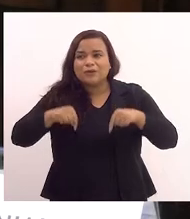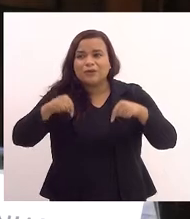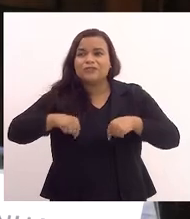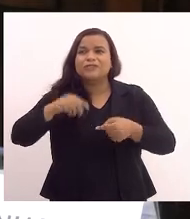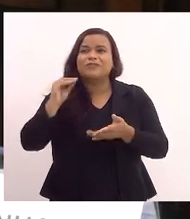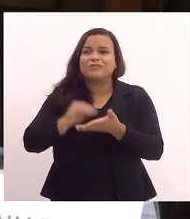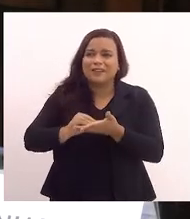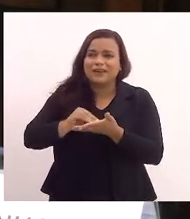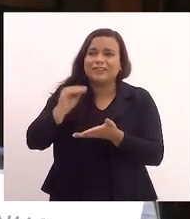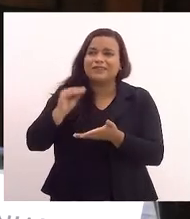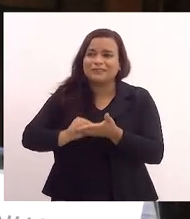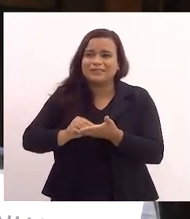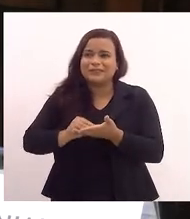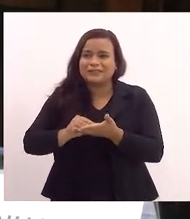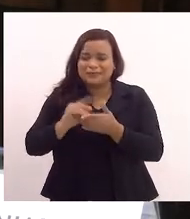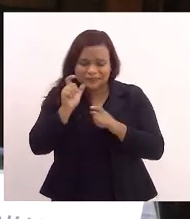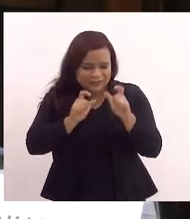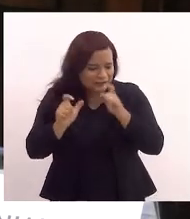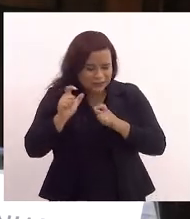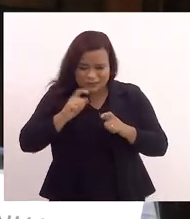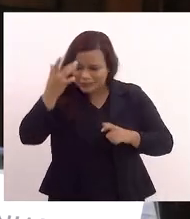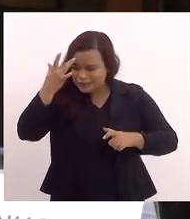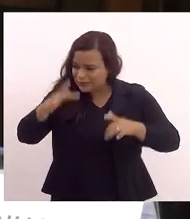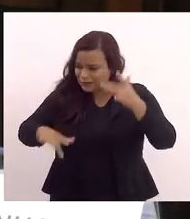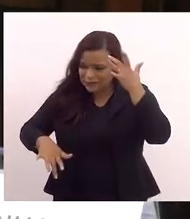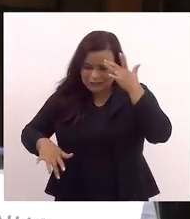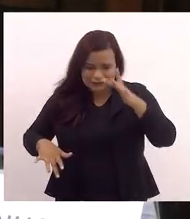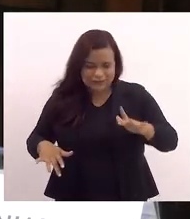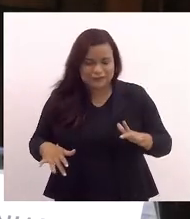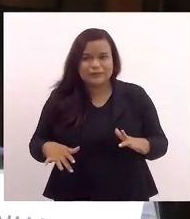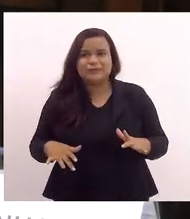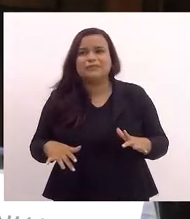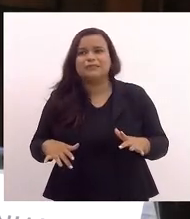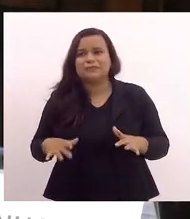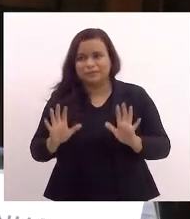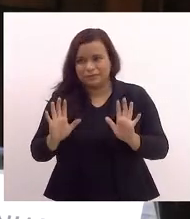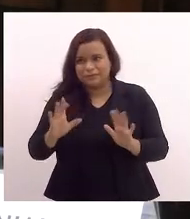hoje está faltando. Mas vamos lá.